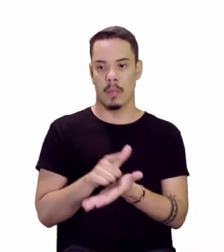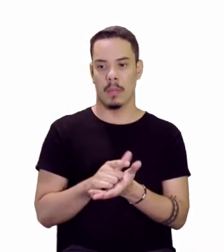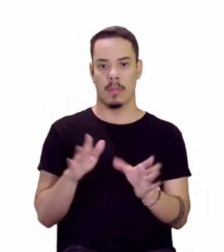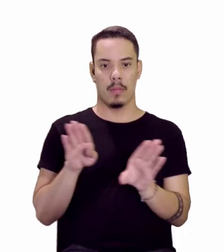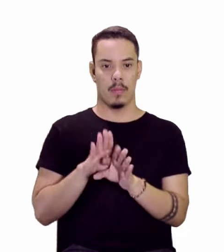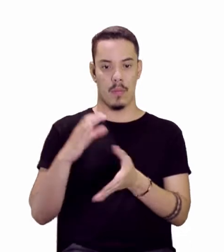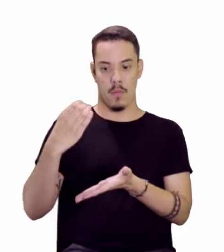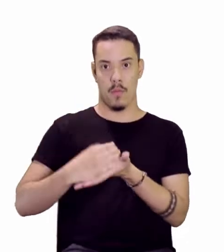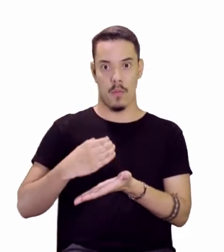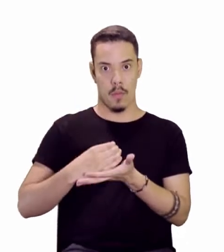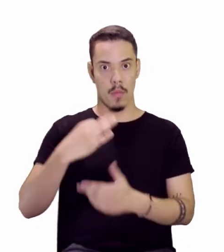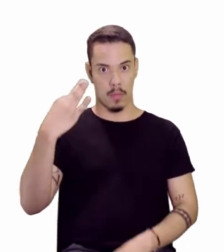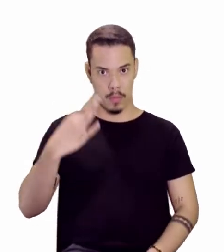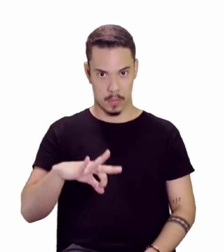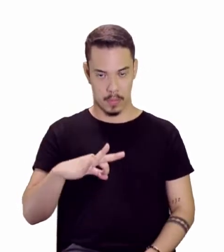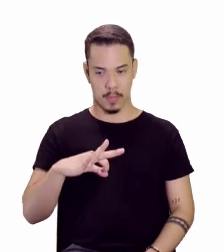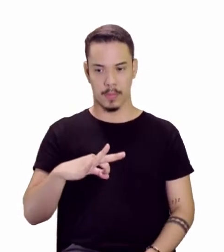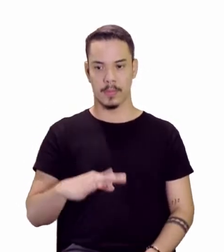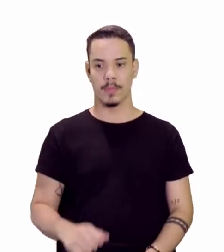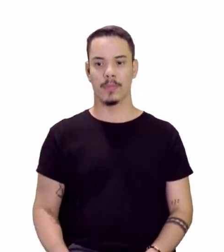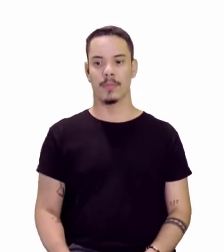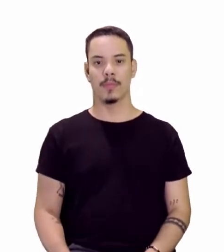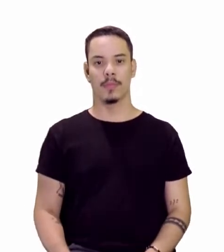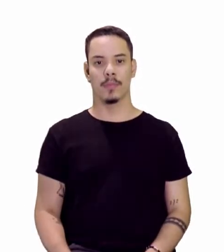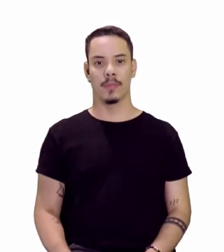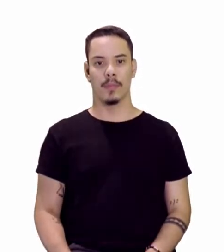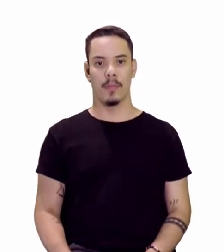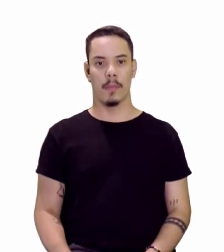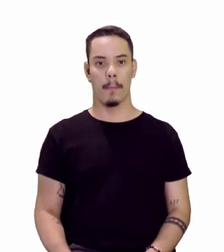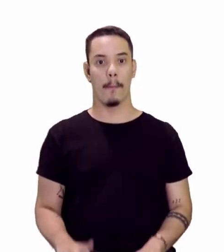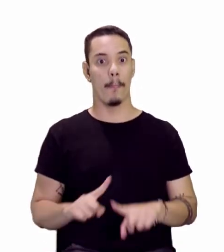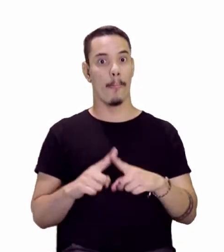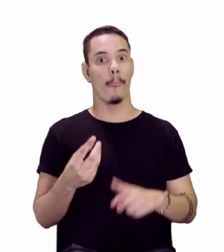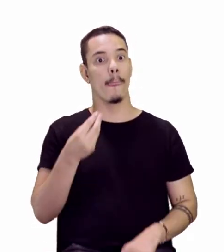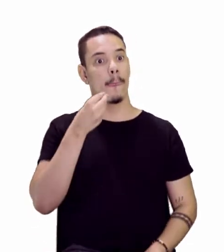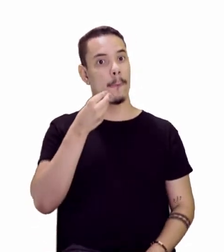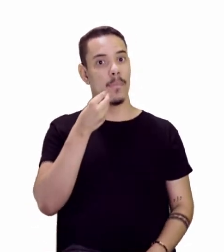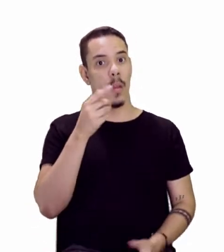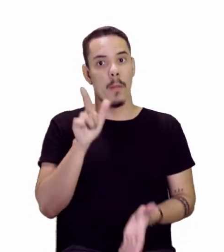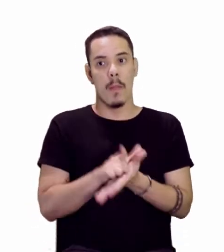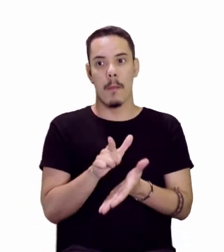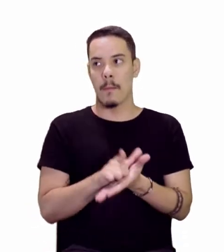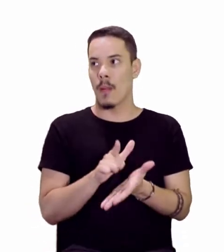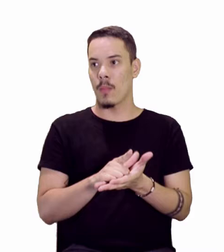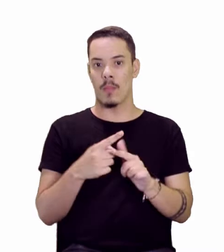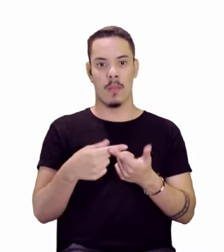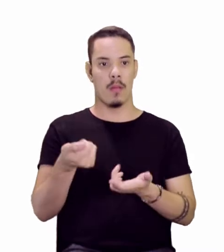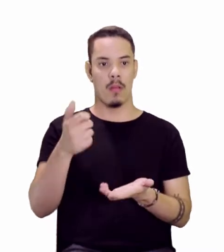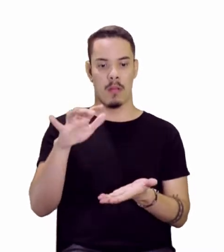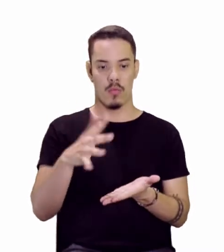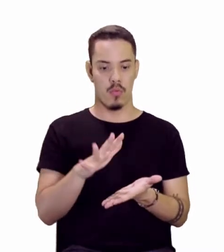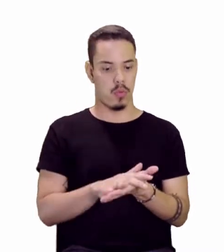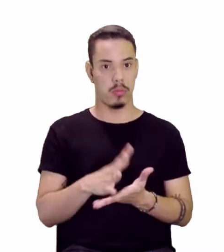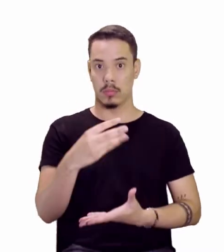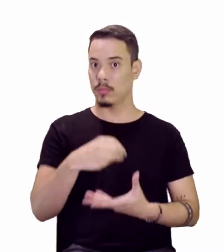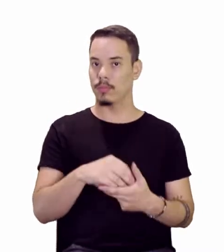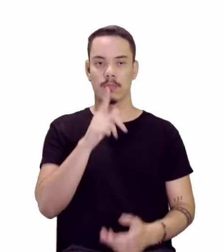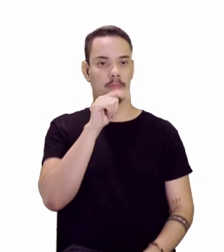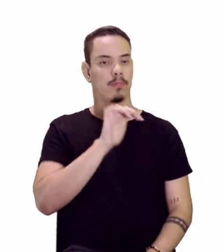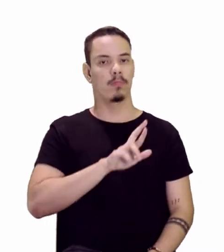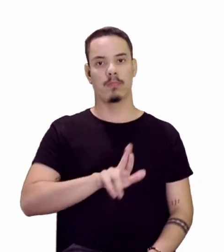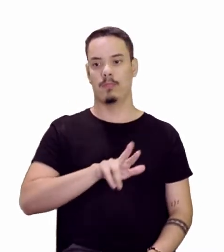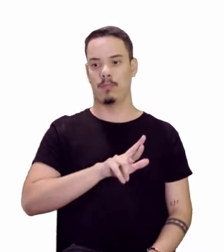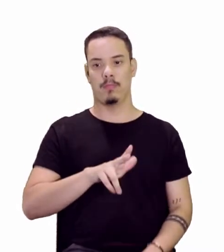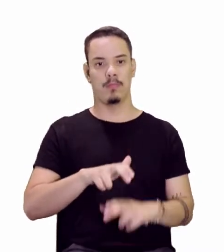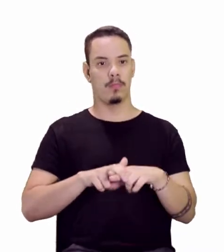copo também, né? Isso. Ok? Mais evidente o papel, porque no ar ele cai, lá dentro da água ele não vai cair, mesmo que no meio